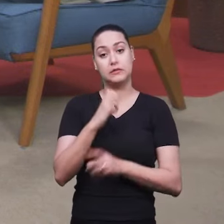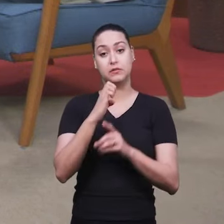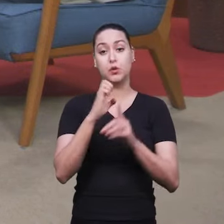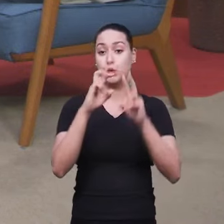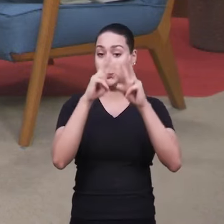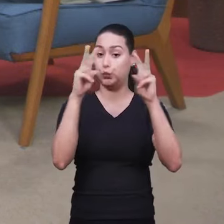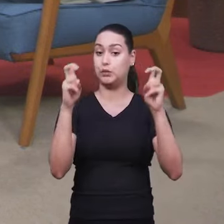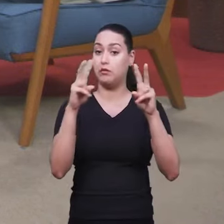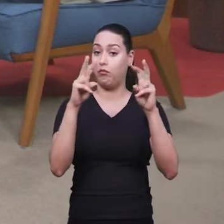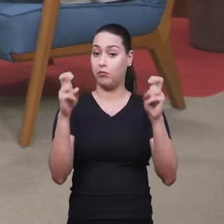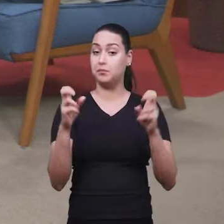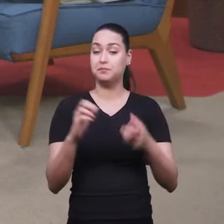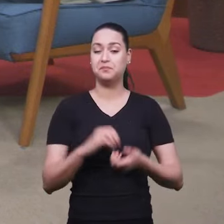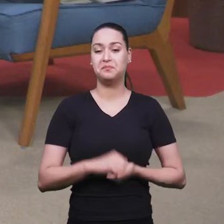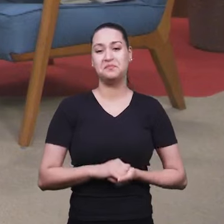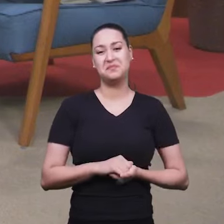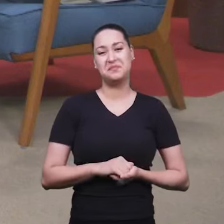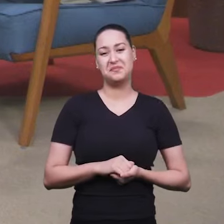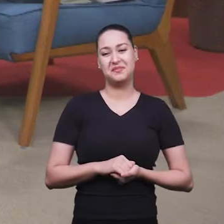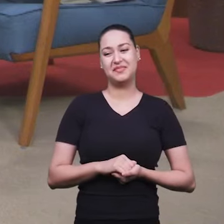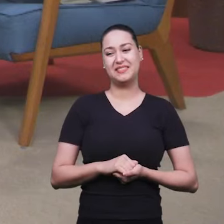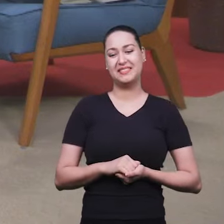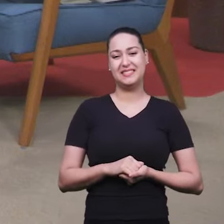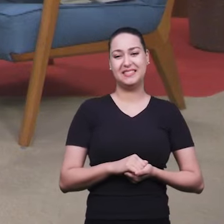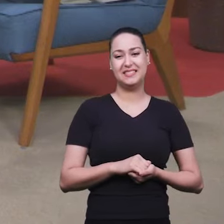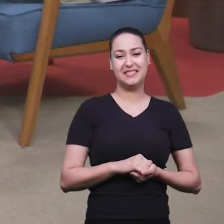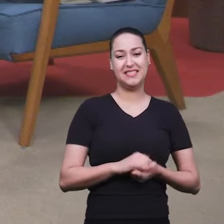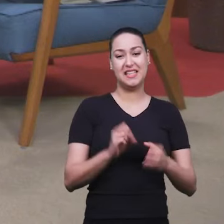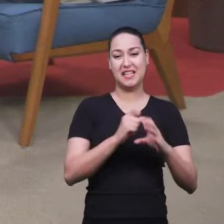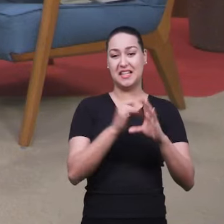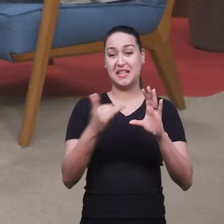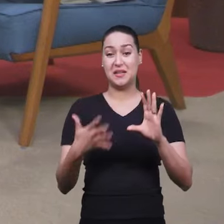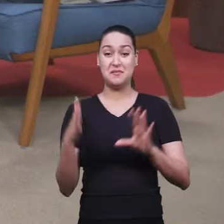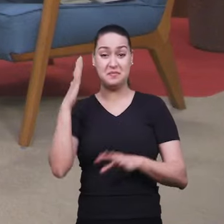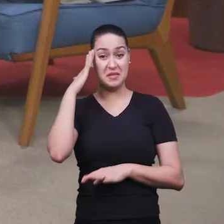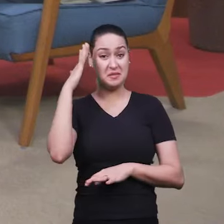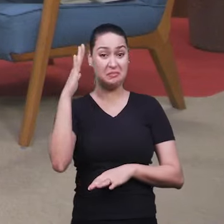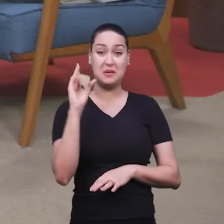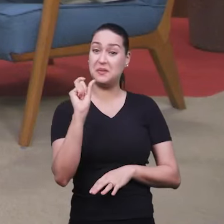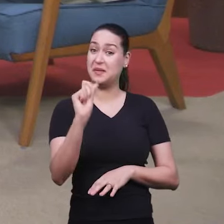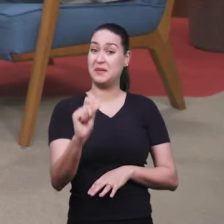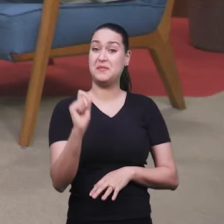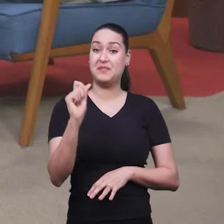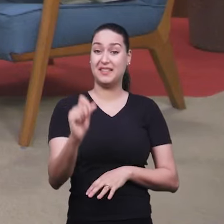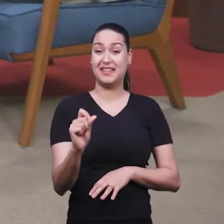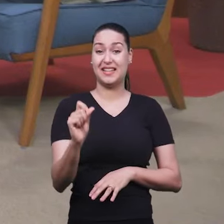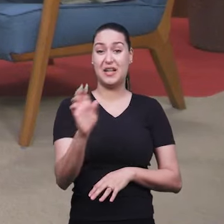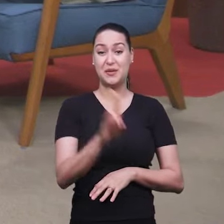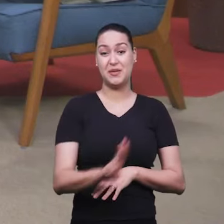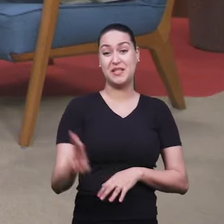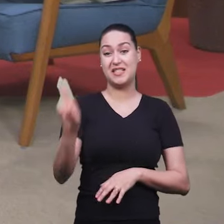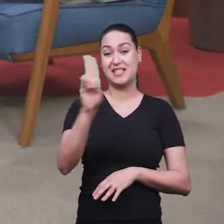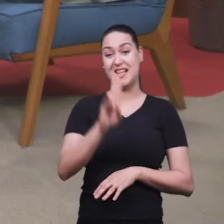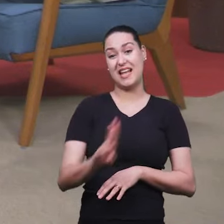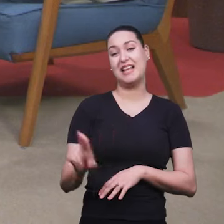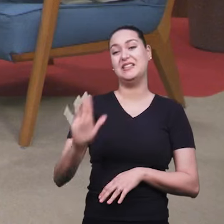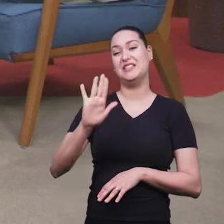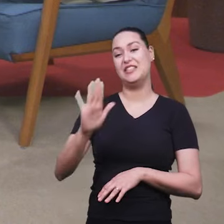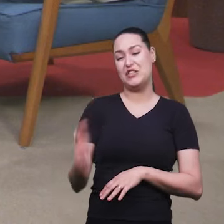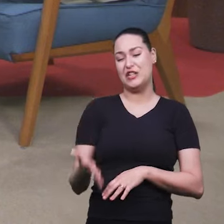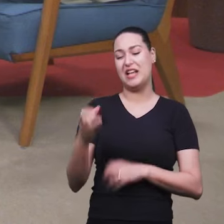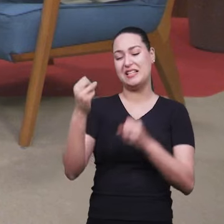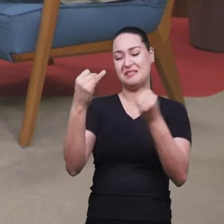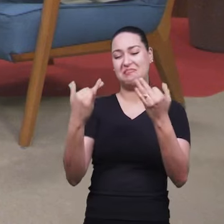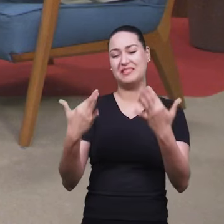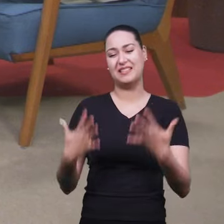eventualmente existam acerca desse tema. E aqui os aspectos principais são exatamente as expressões que foram utilizadas,